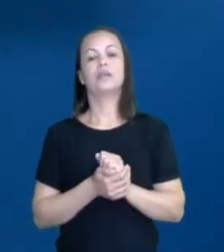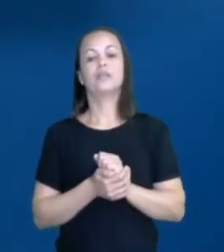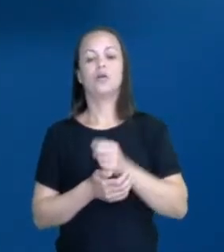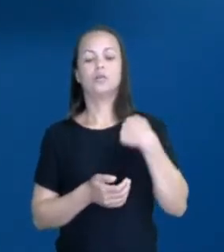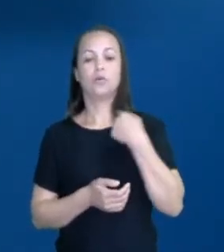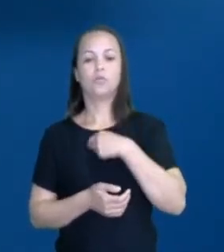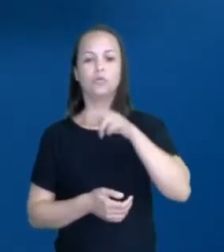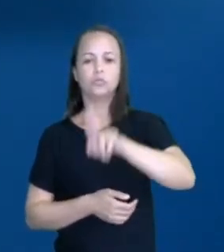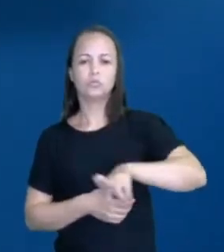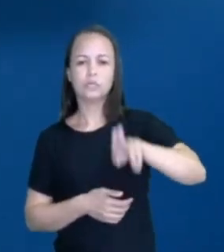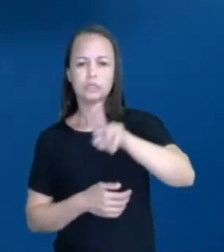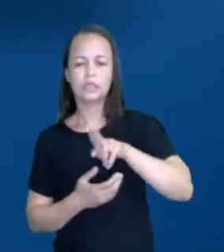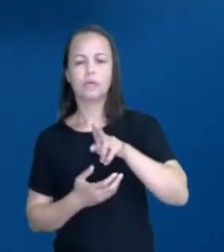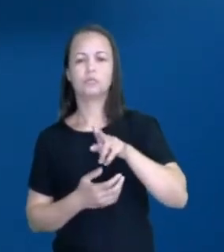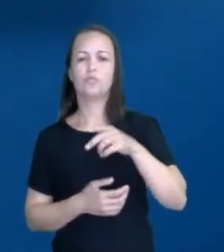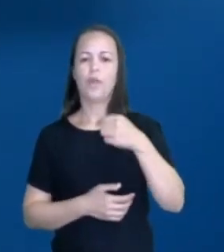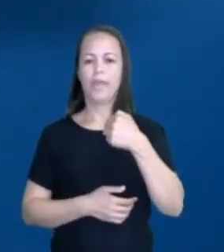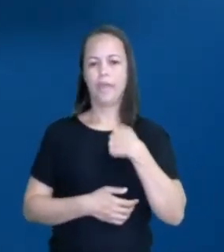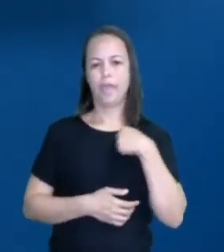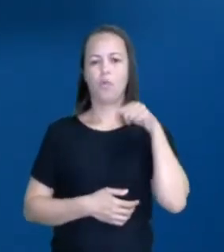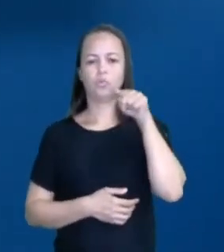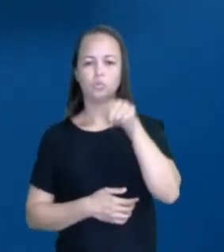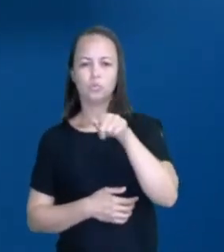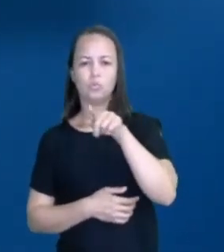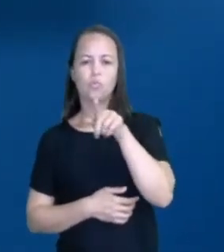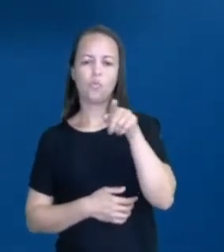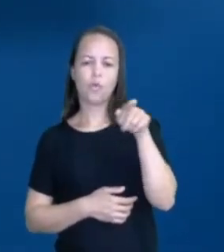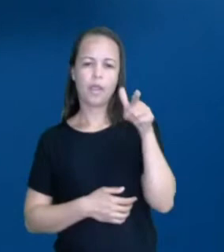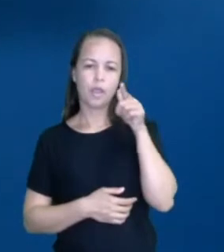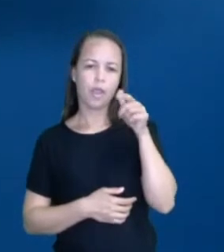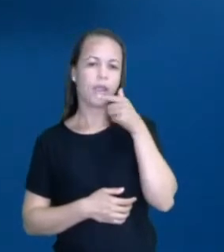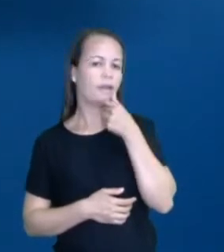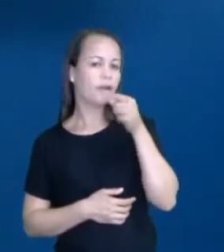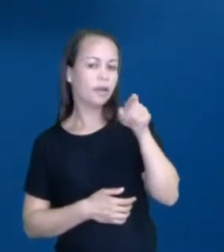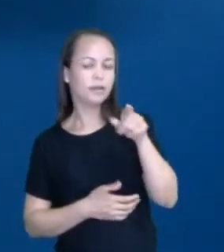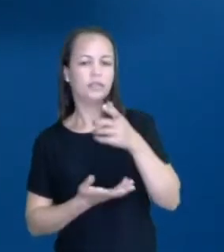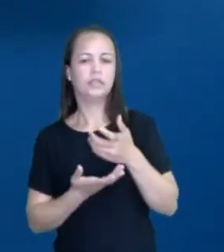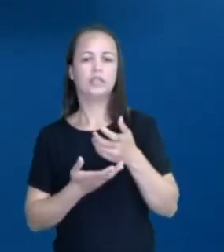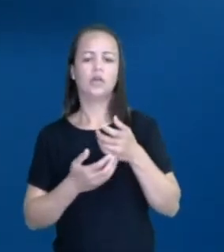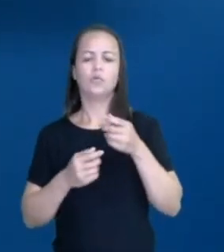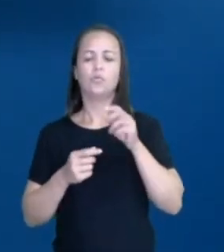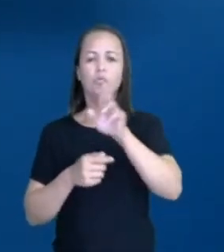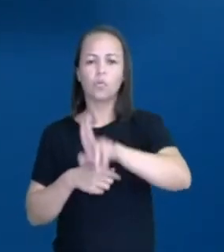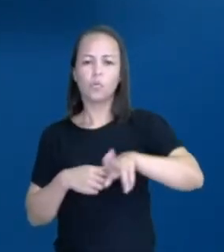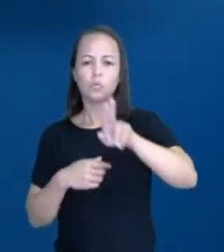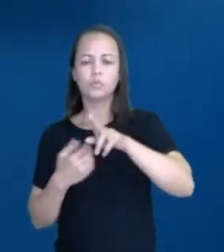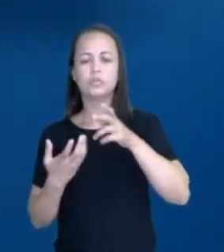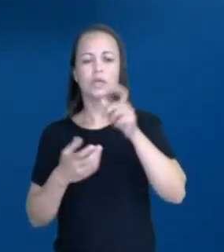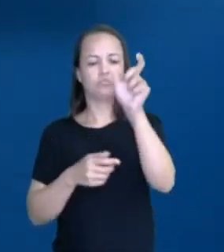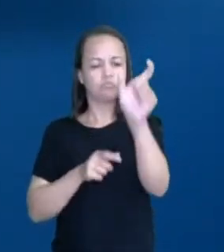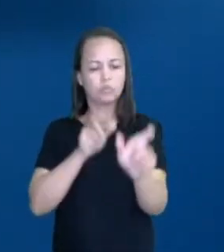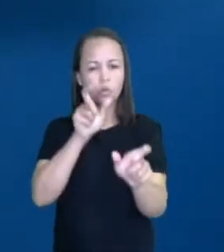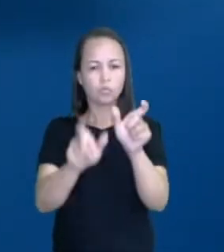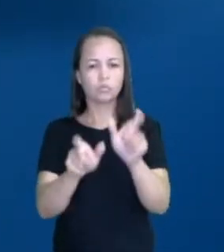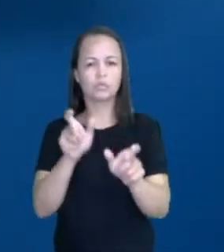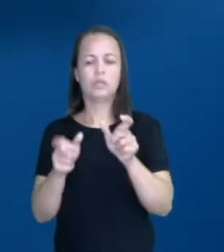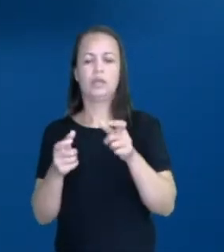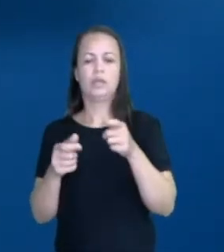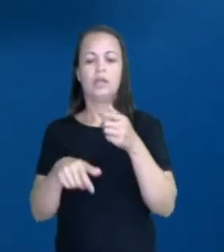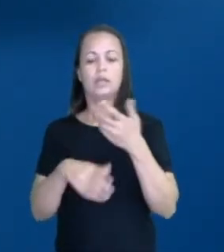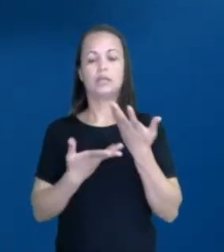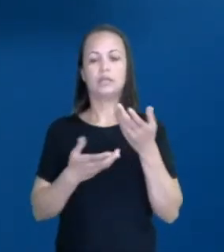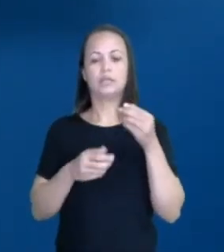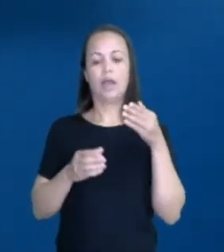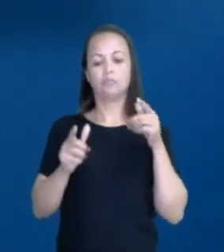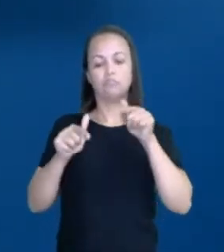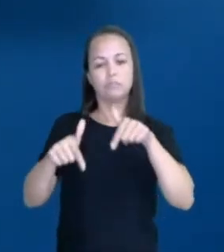pronomes na conjugação verbal, porque o verbo ele sempre vai concordar com o sujeito, com aquele que está